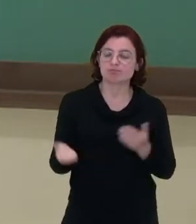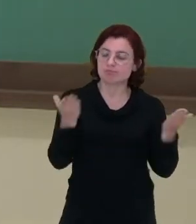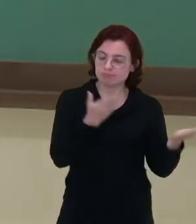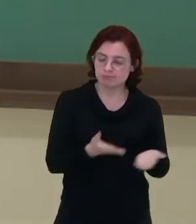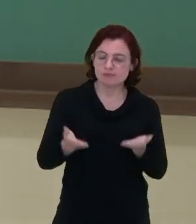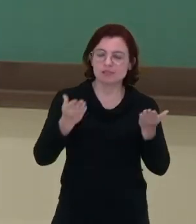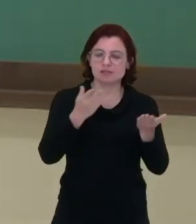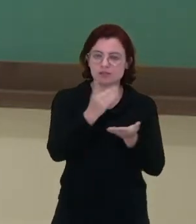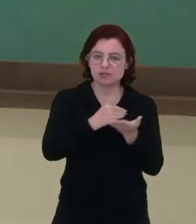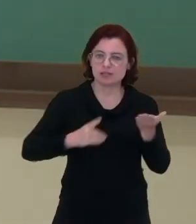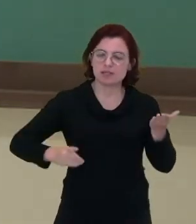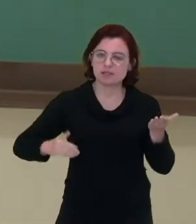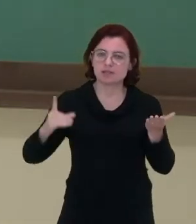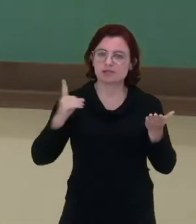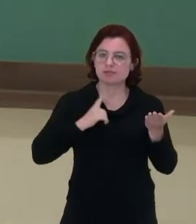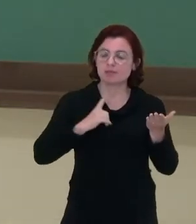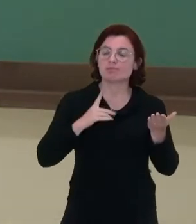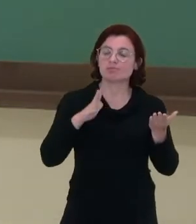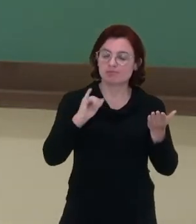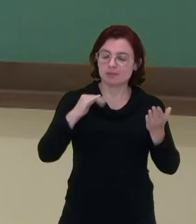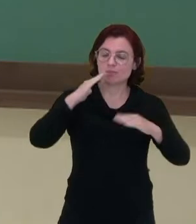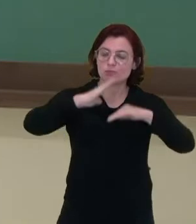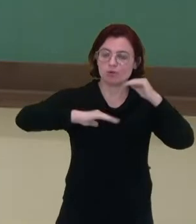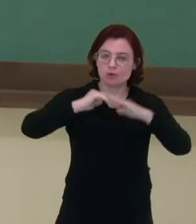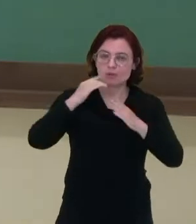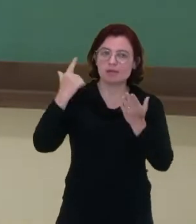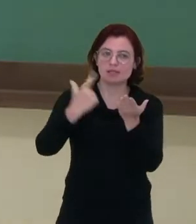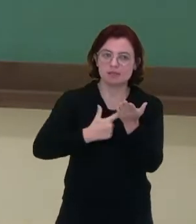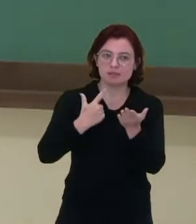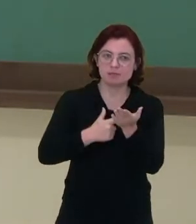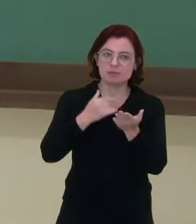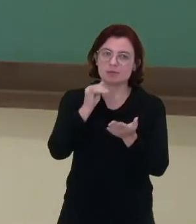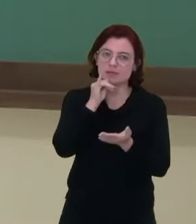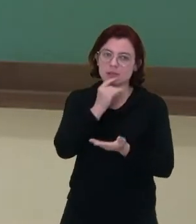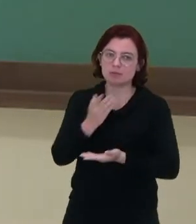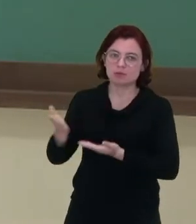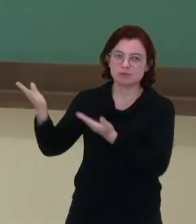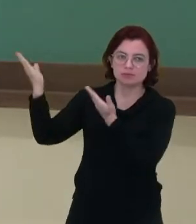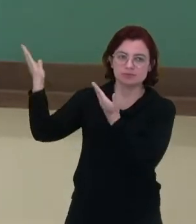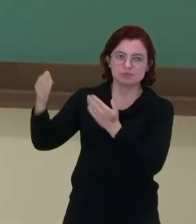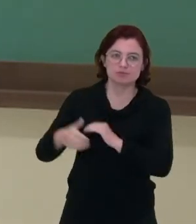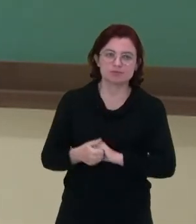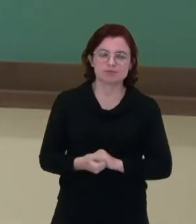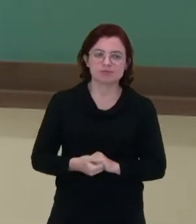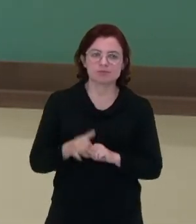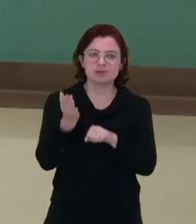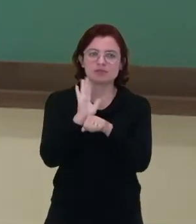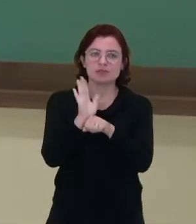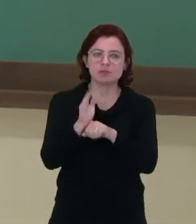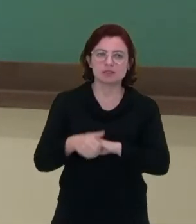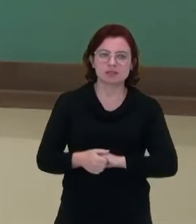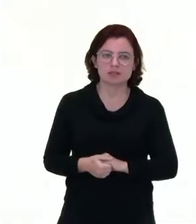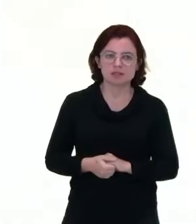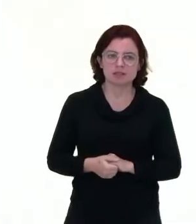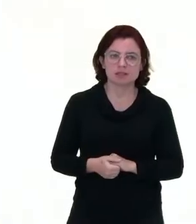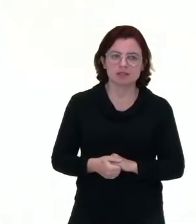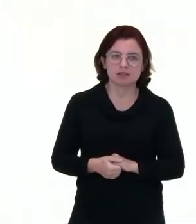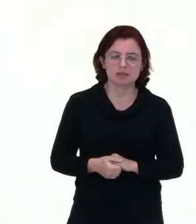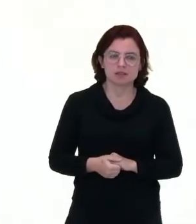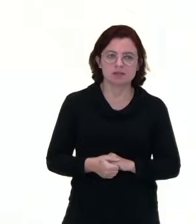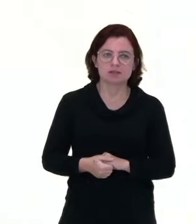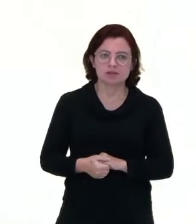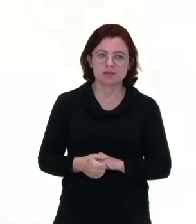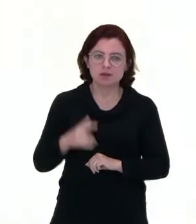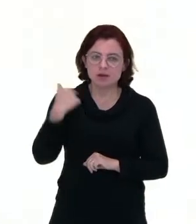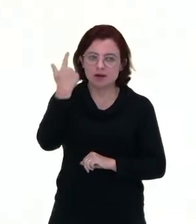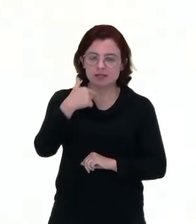acabam se tornando obras, livros. Por exemplo, o filme Hours, né?